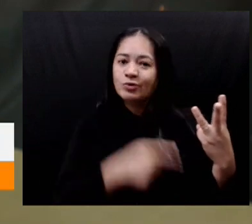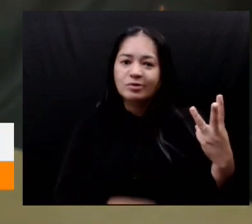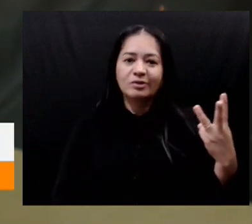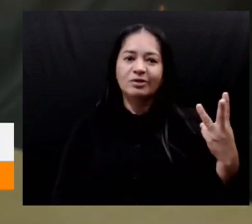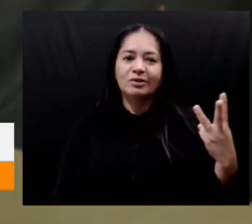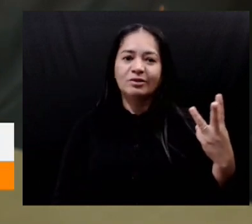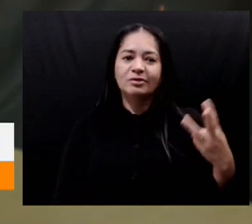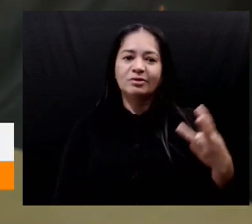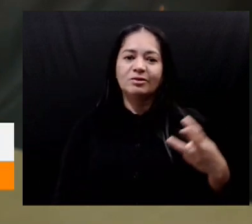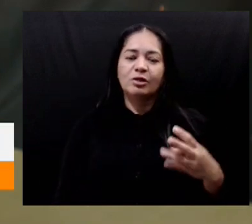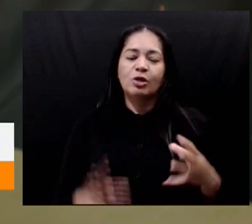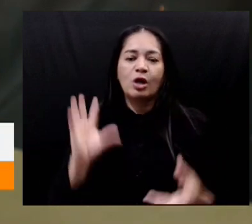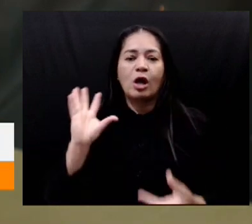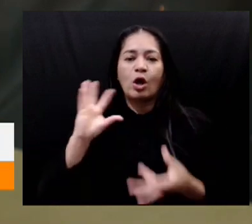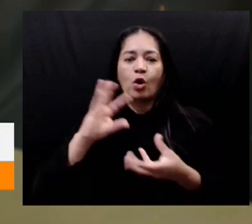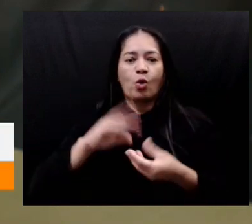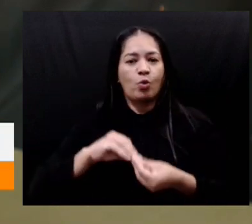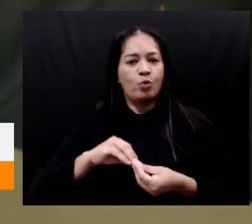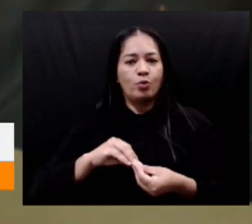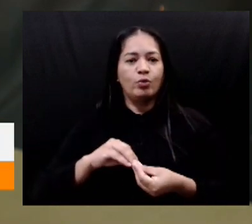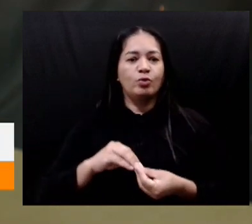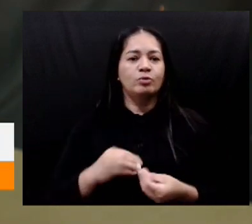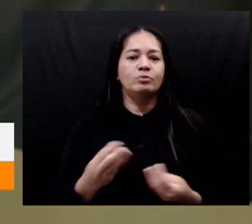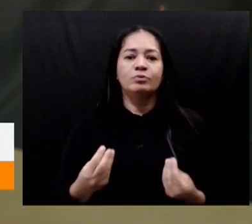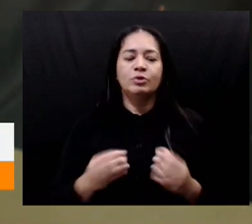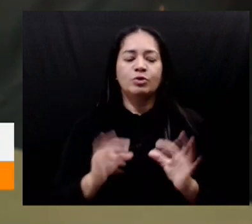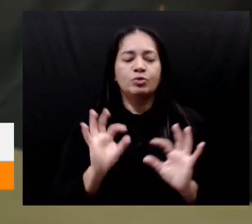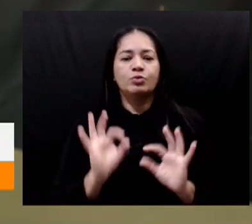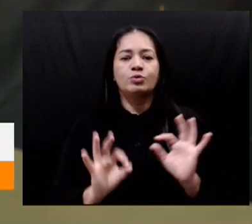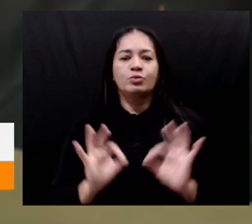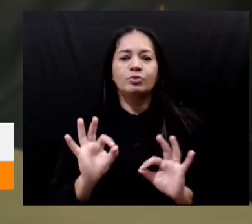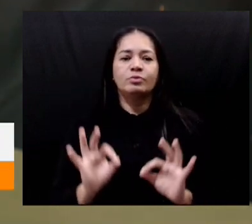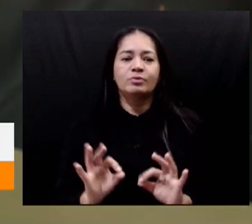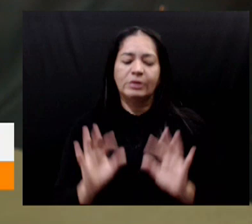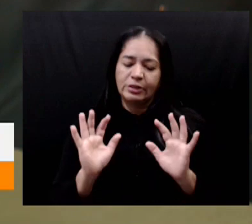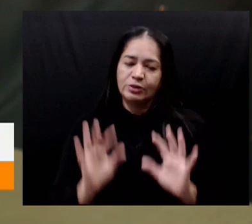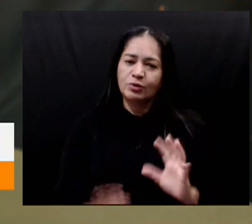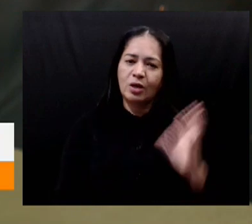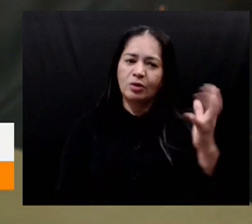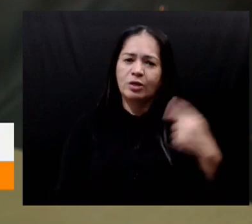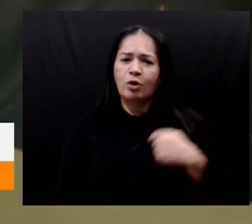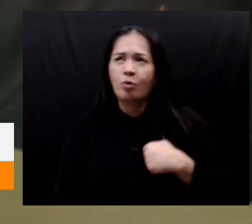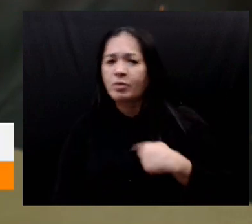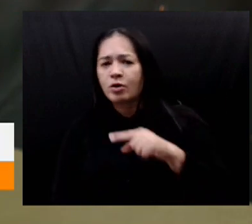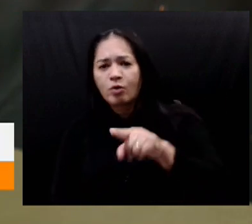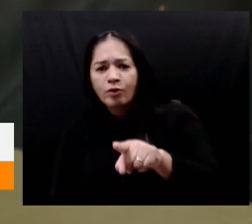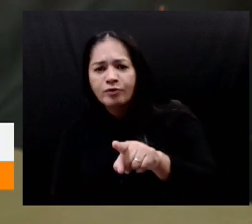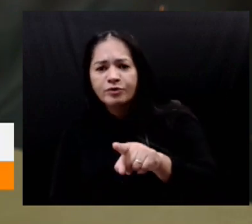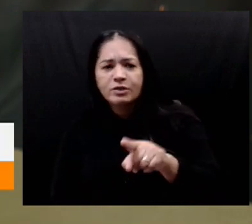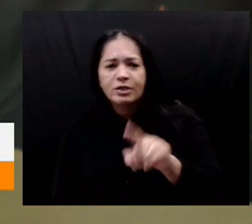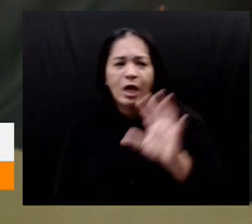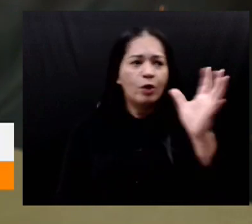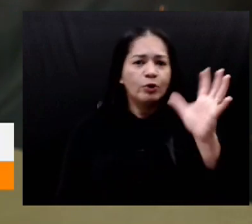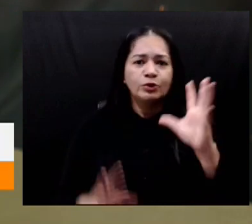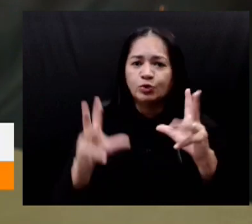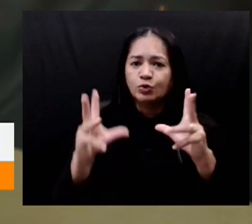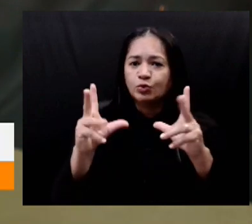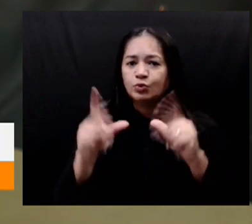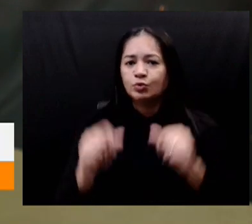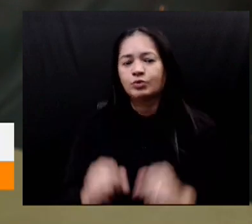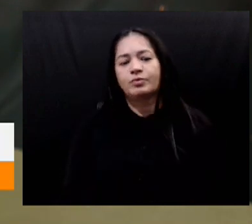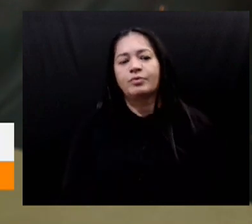conclusão de um planejamento. E isso acontece comigo, acontece com você, acontece com todos, e é por isso que a gente